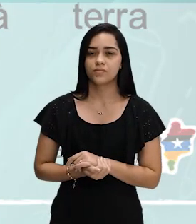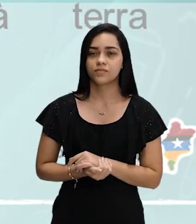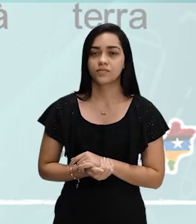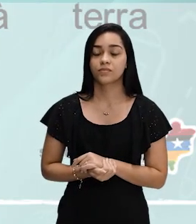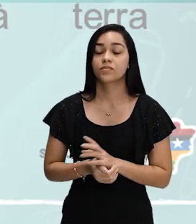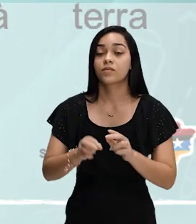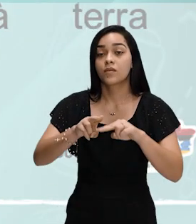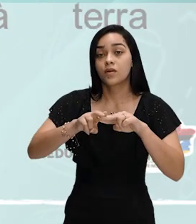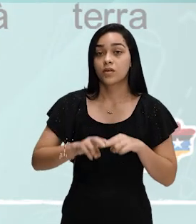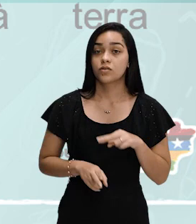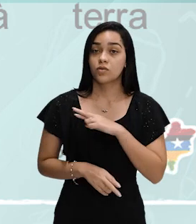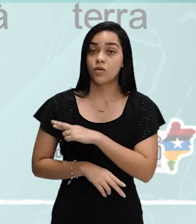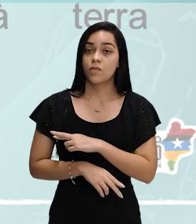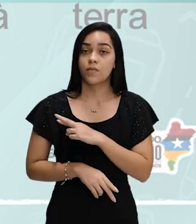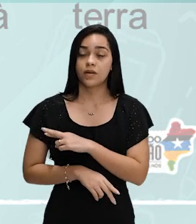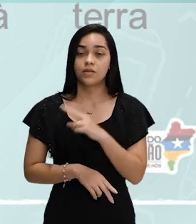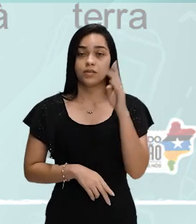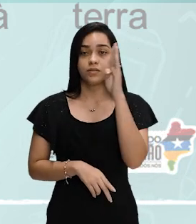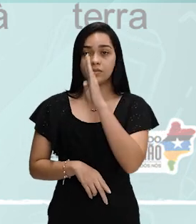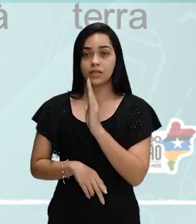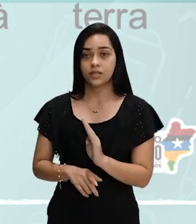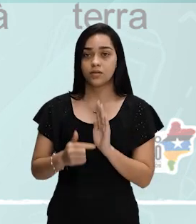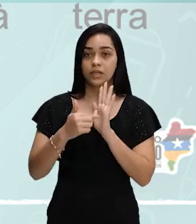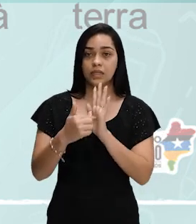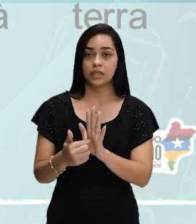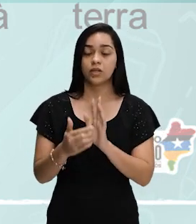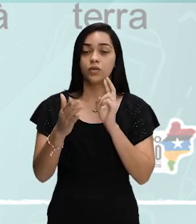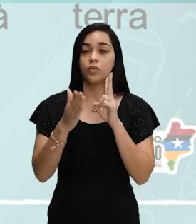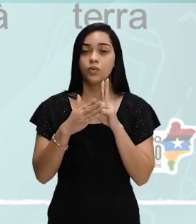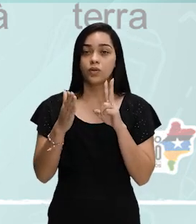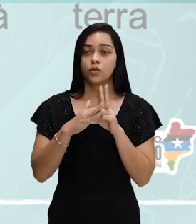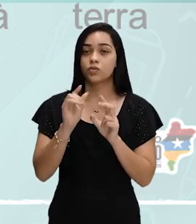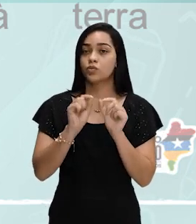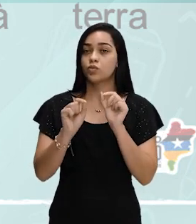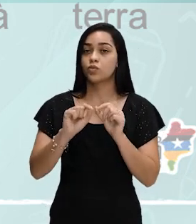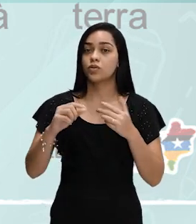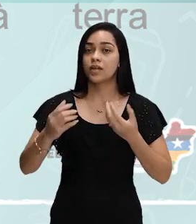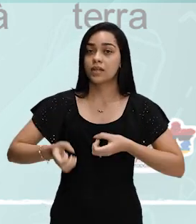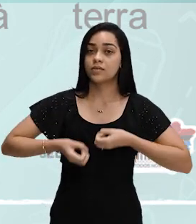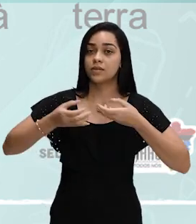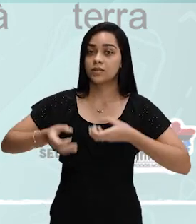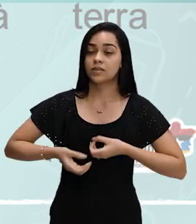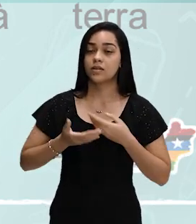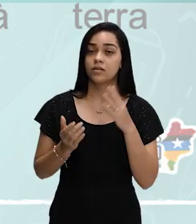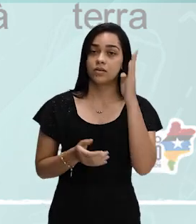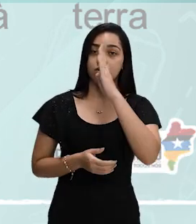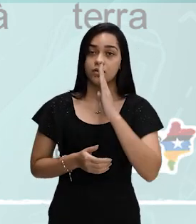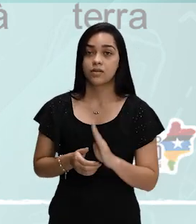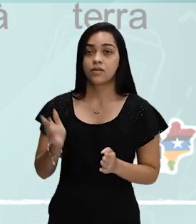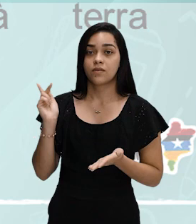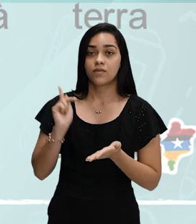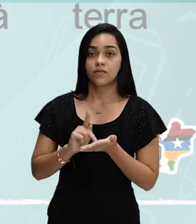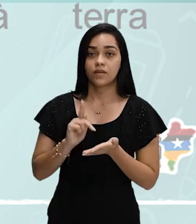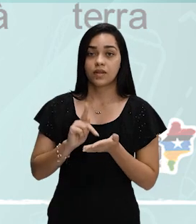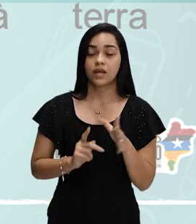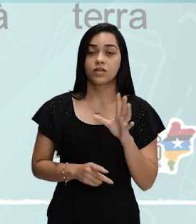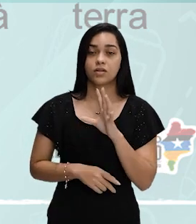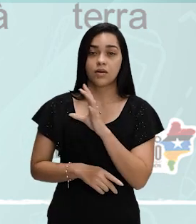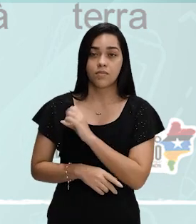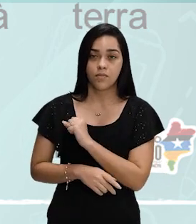Dessa maneira, o romance brasileiro encontrou no índio a expressão da nacionalidade autêntica, de